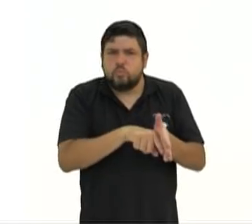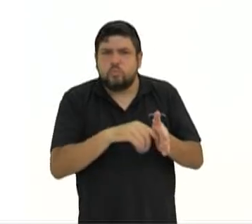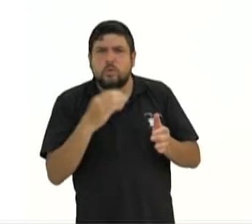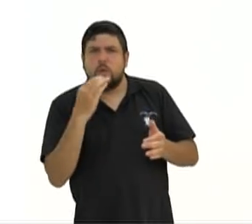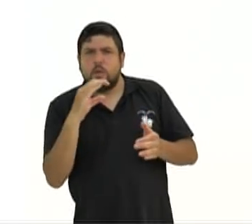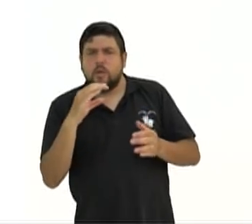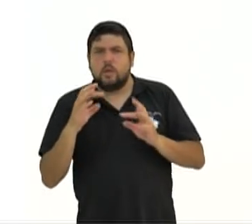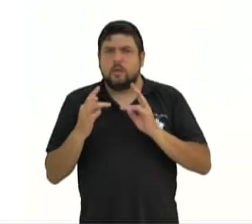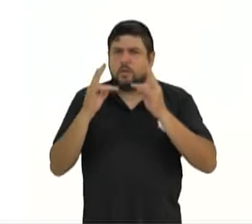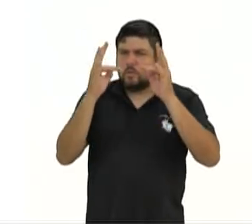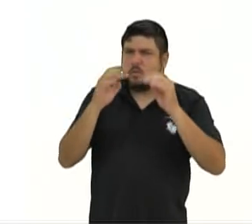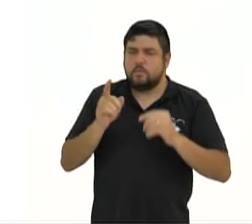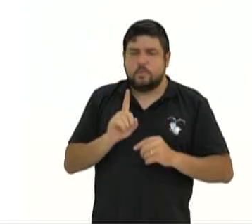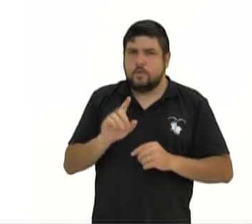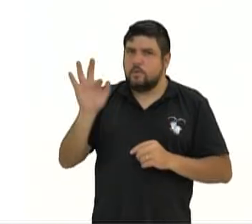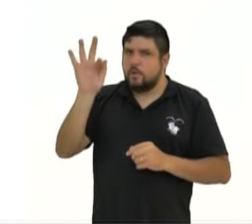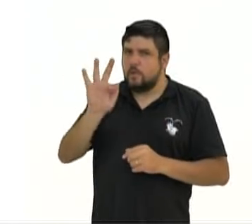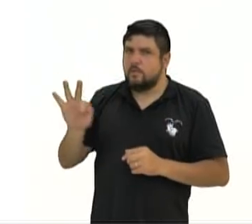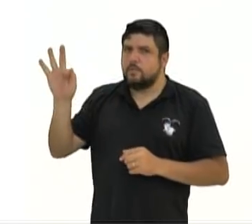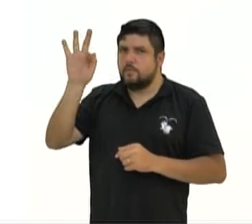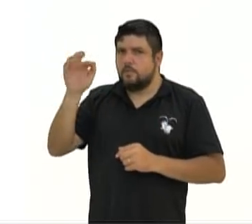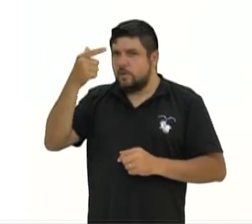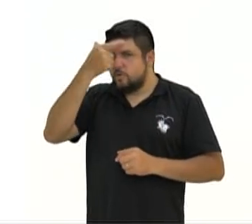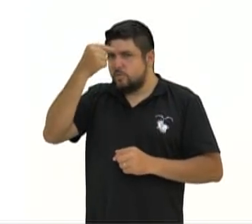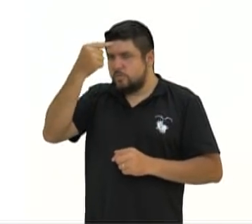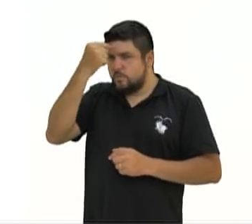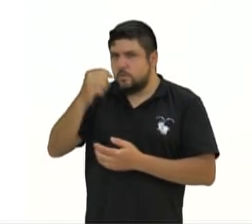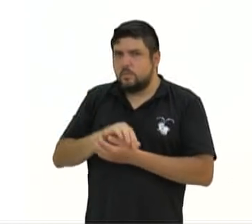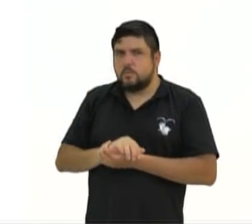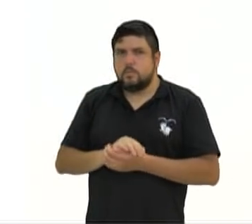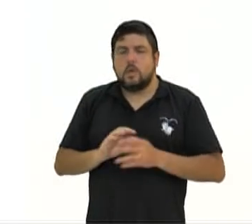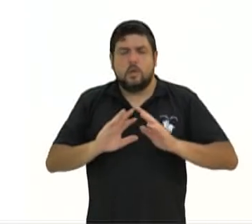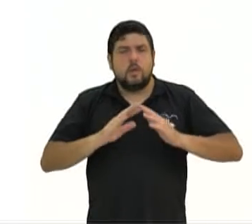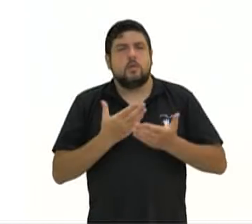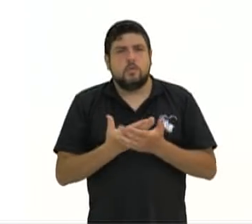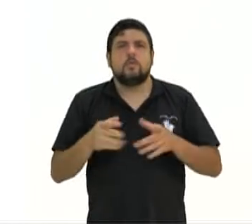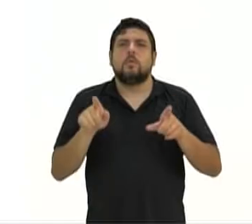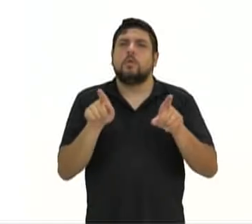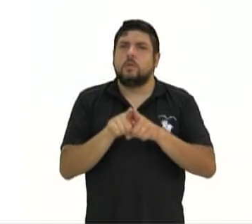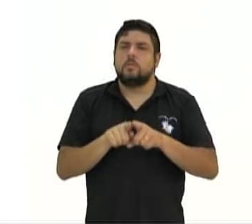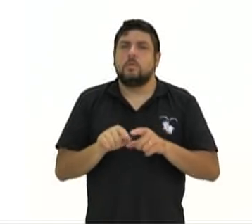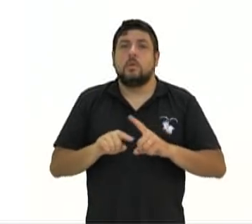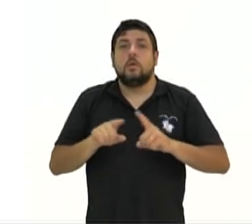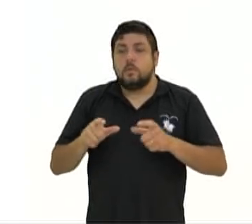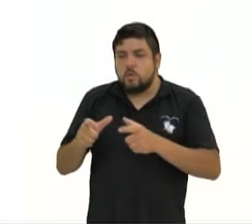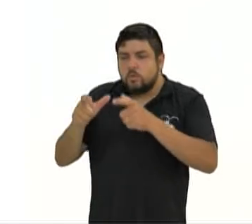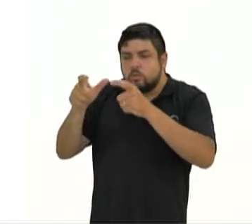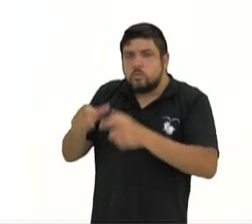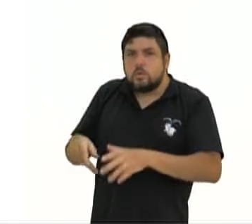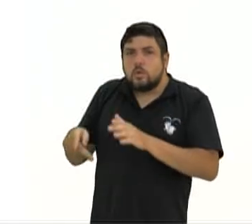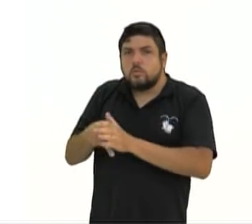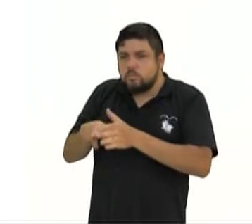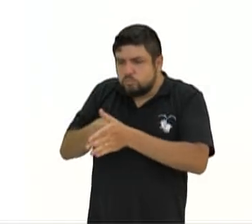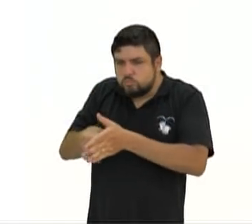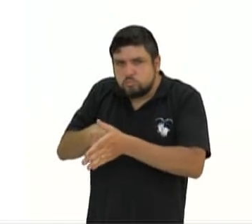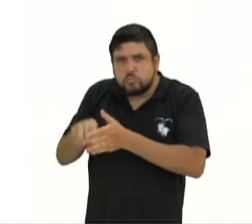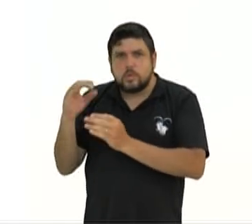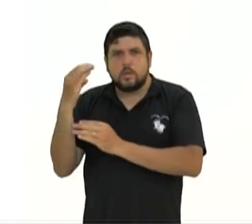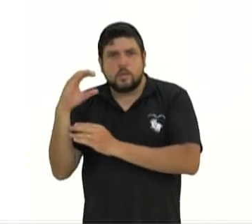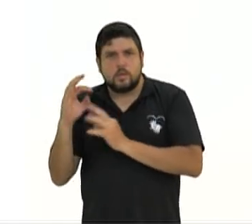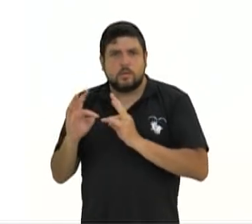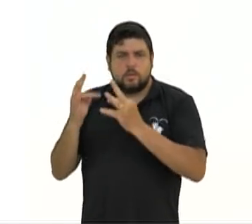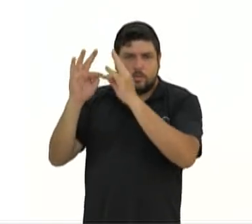disso é universidade. Escola também, mas universidade que é o espaço criado para o estudo da ciência e da